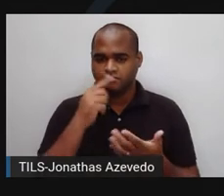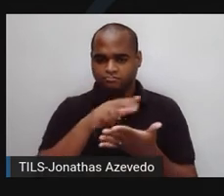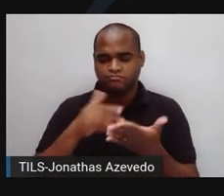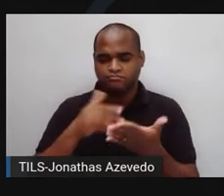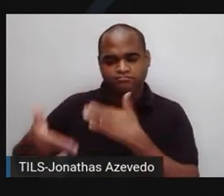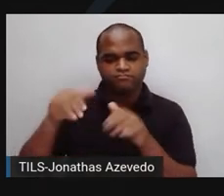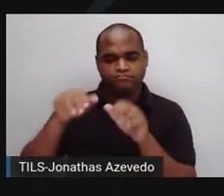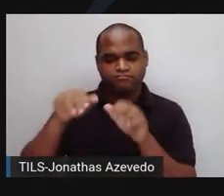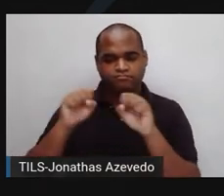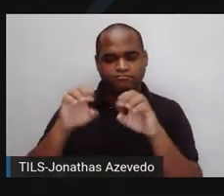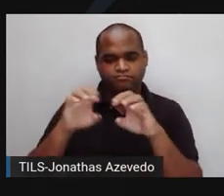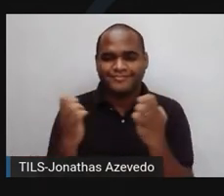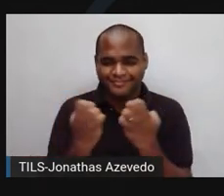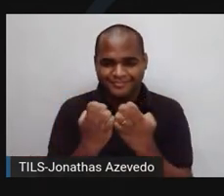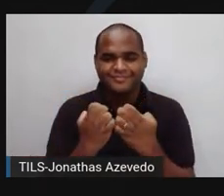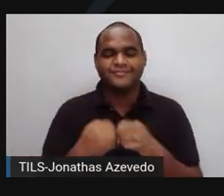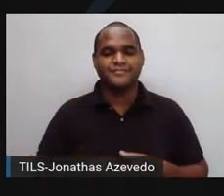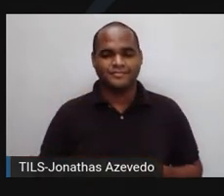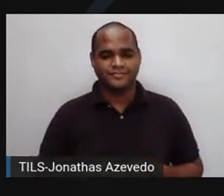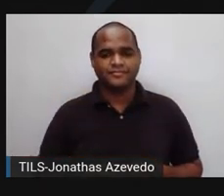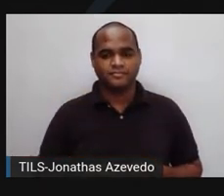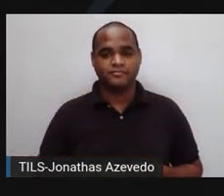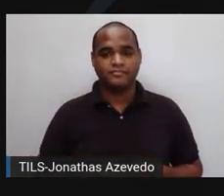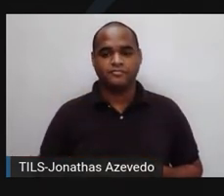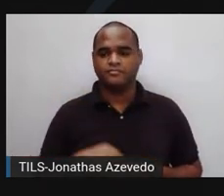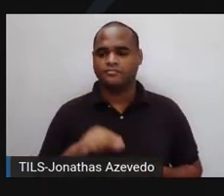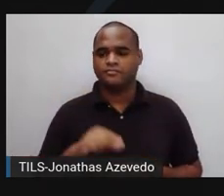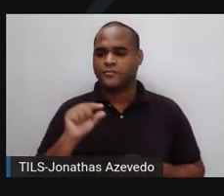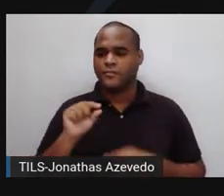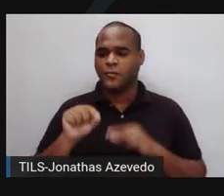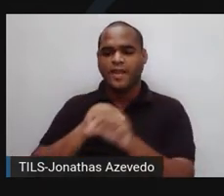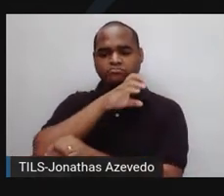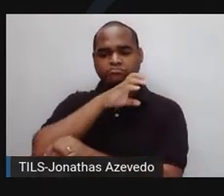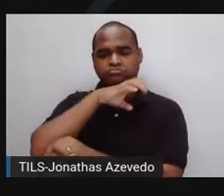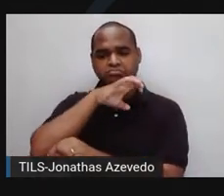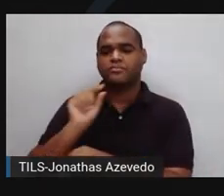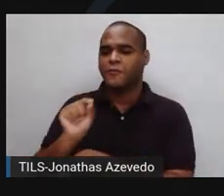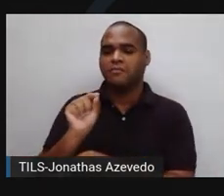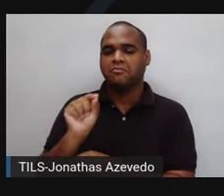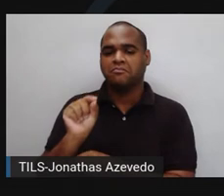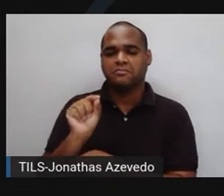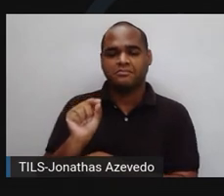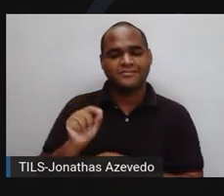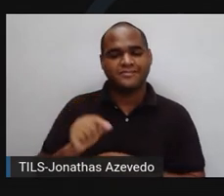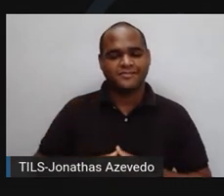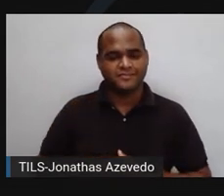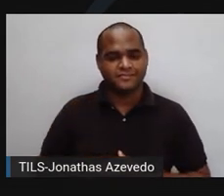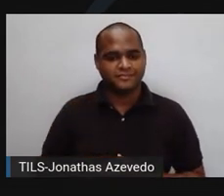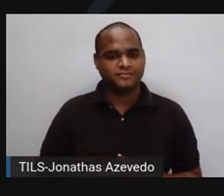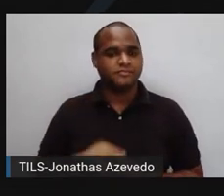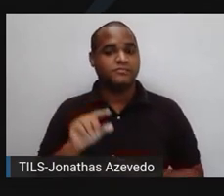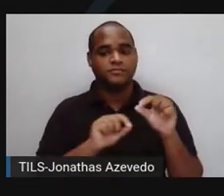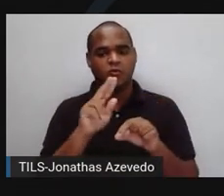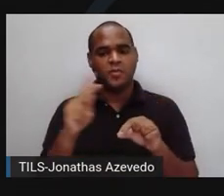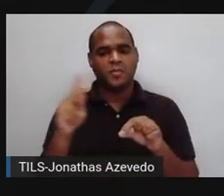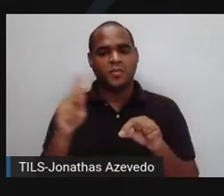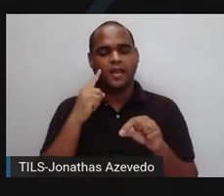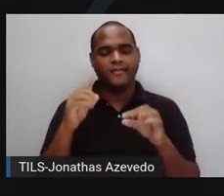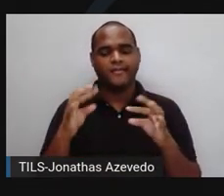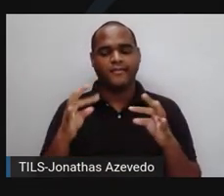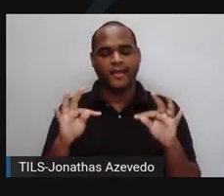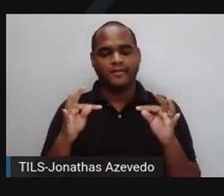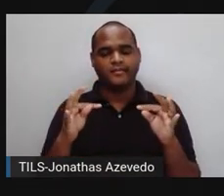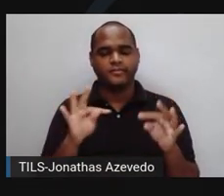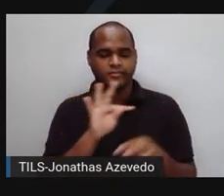ecossistêmicos que bicho é esse é e apesar desse nome tem um técnico